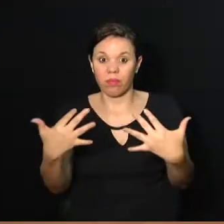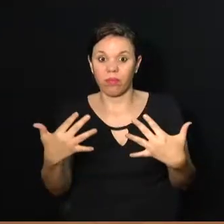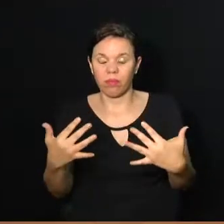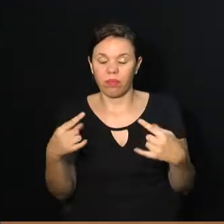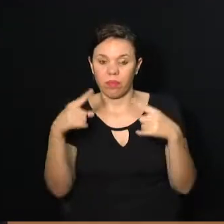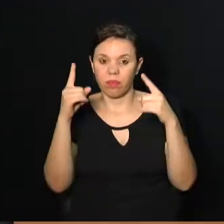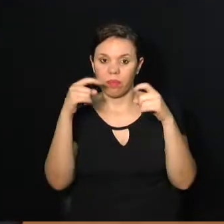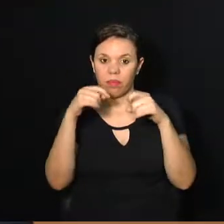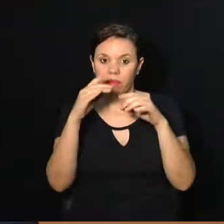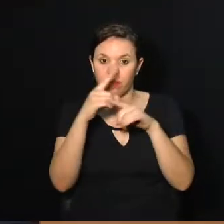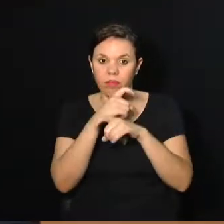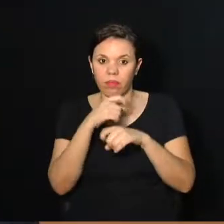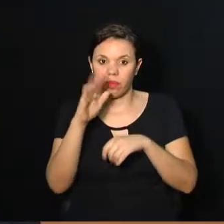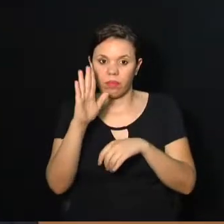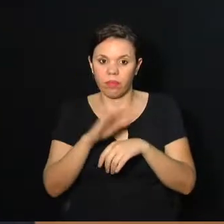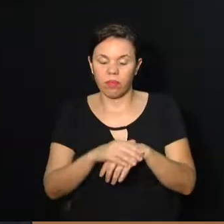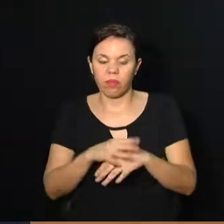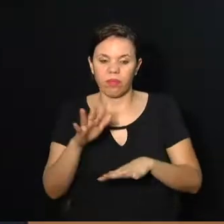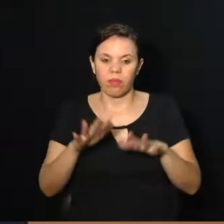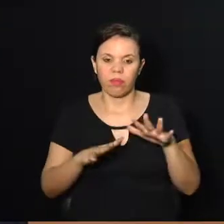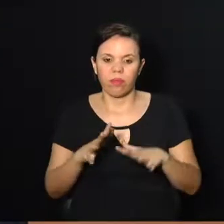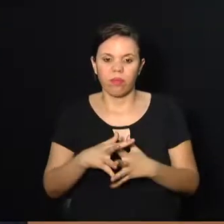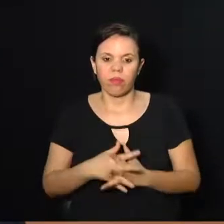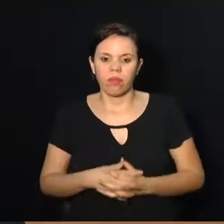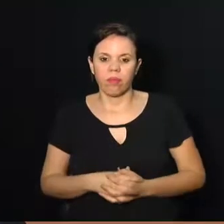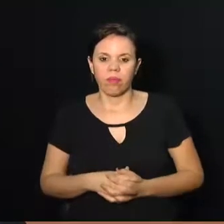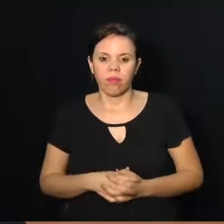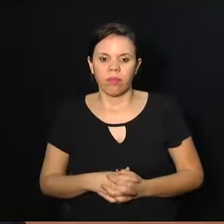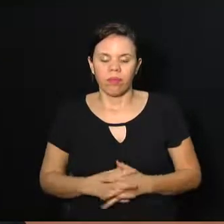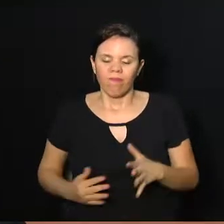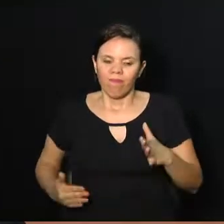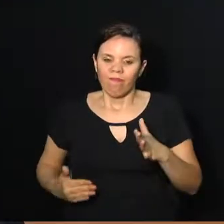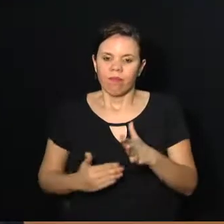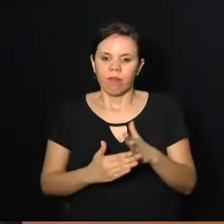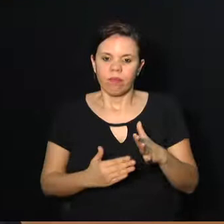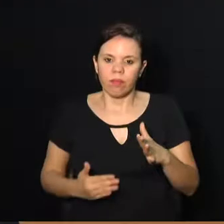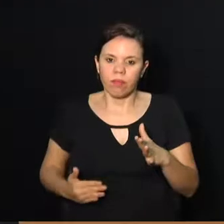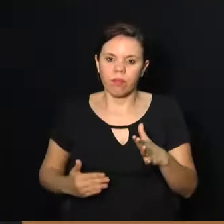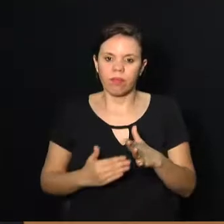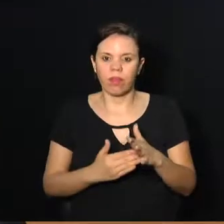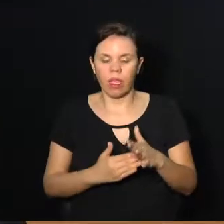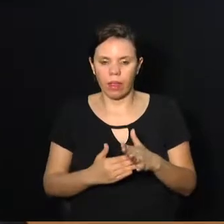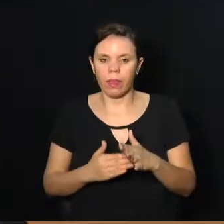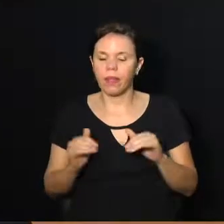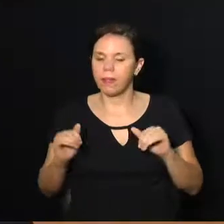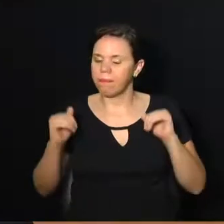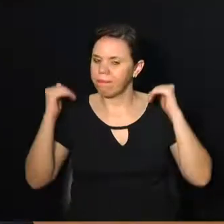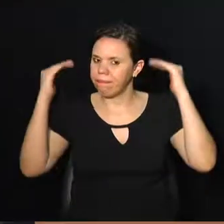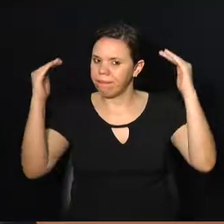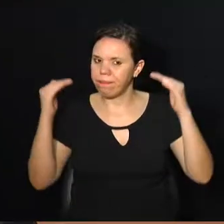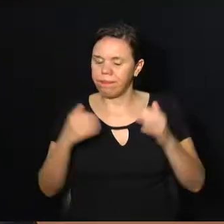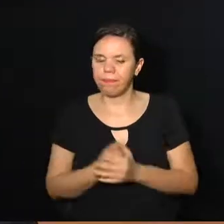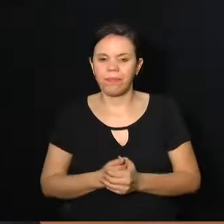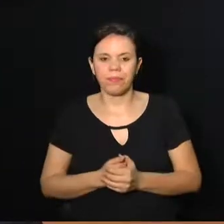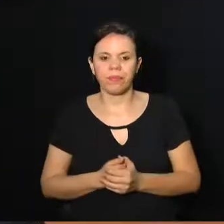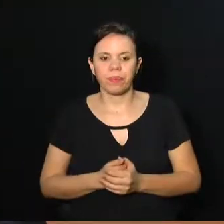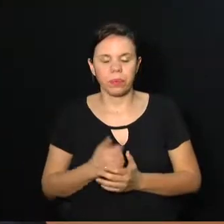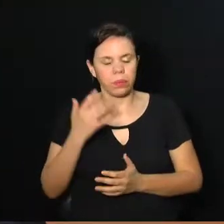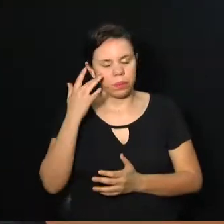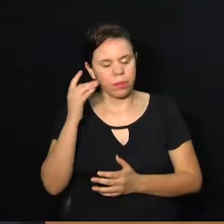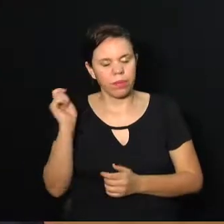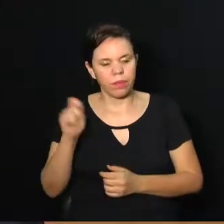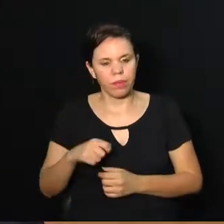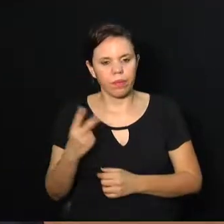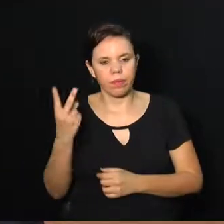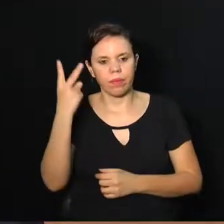ainda, né? Tudo é mais difícil, complicado, os obstáculos são são maiores, mas eu acho que o que vale